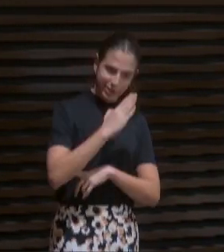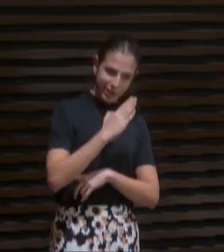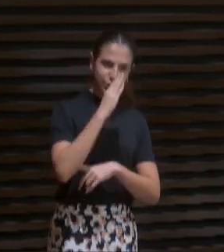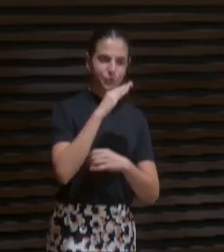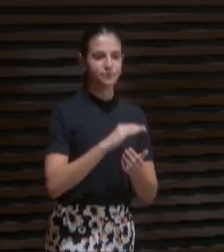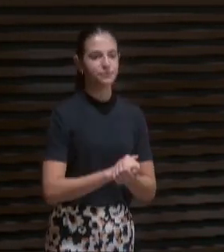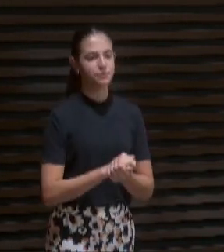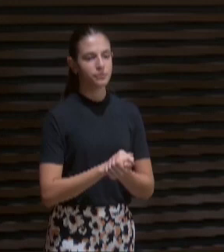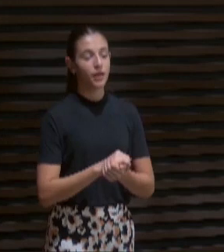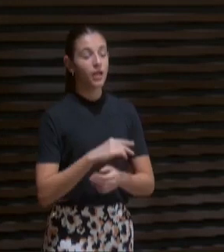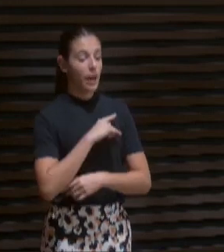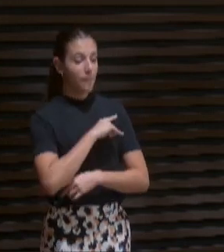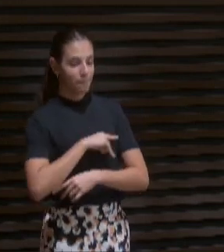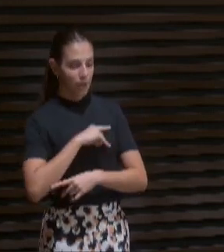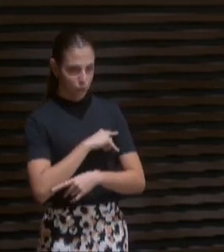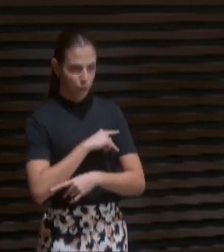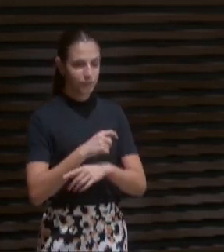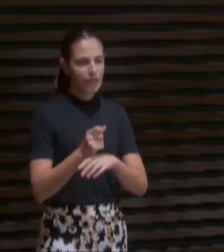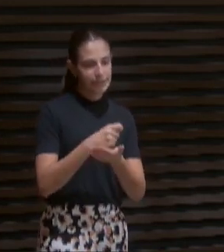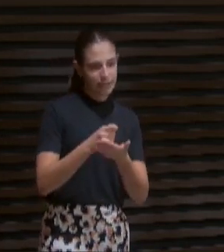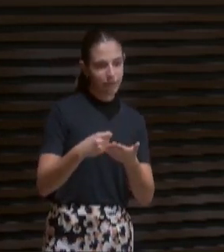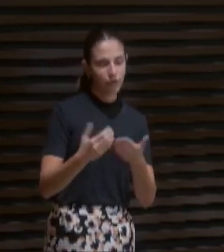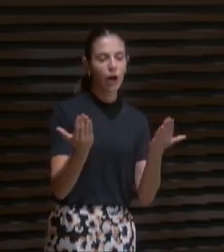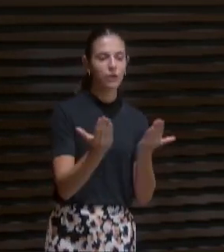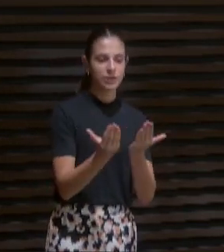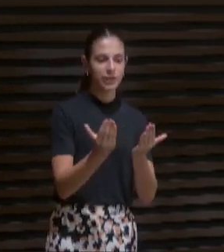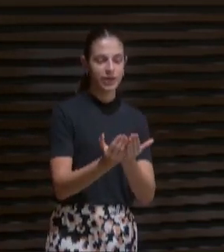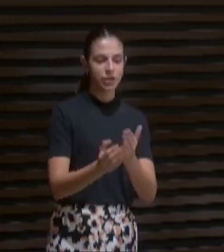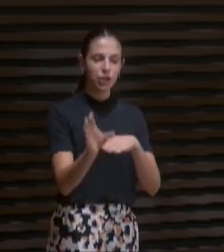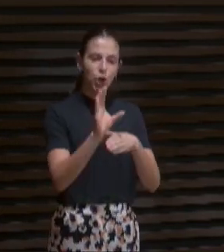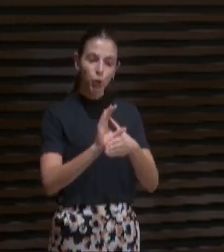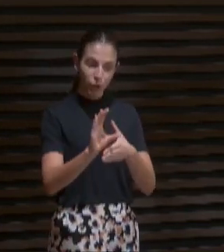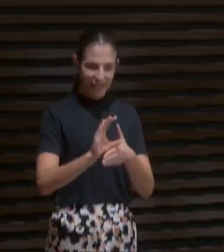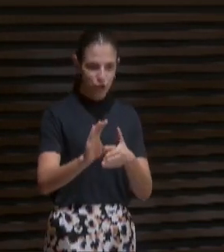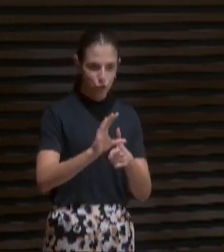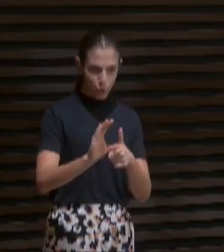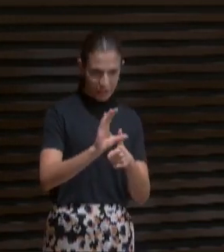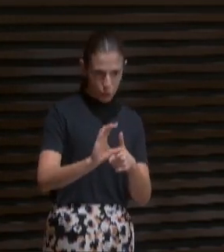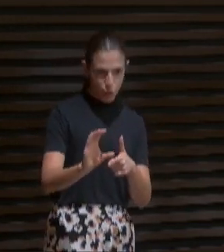Paulo, escrevendo aos crentes de Corinto, uma cidade